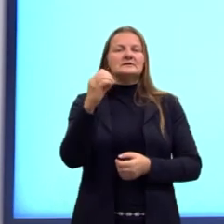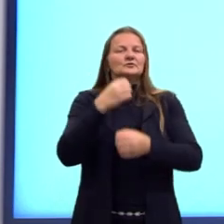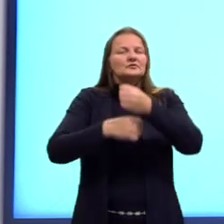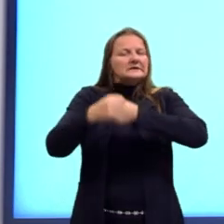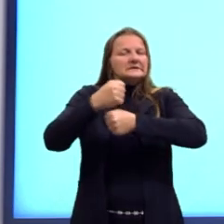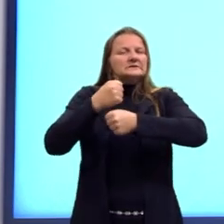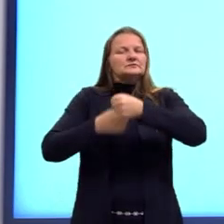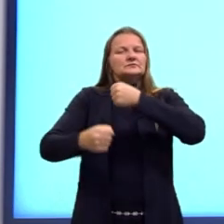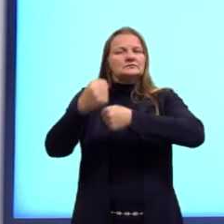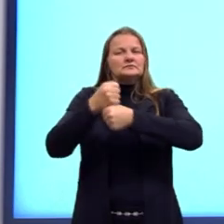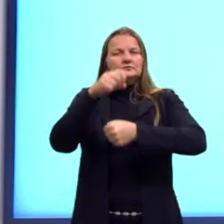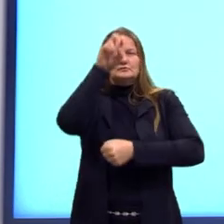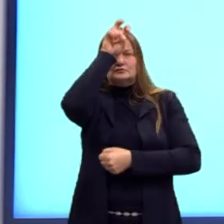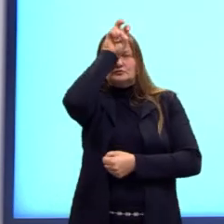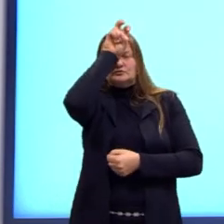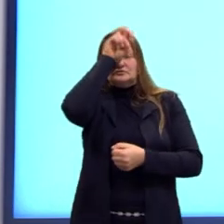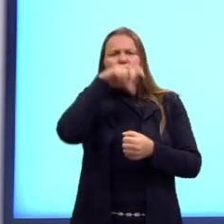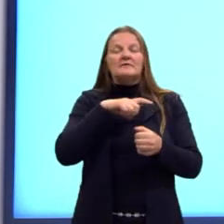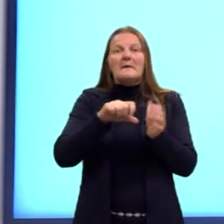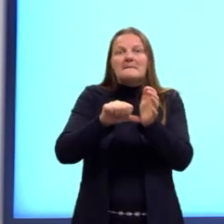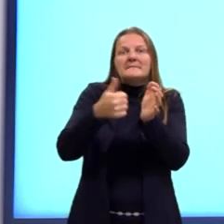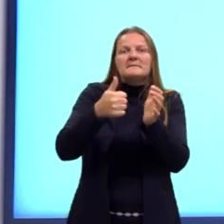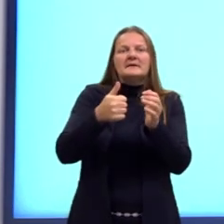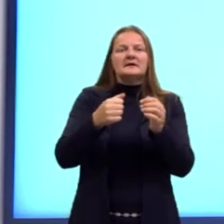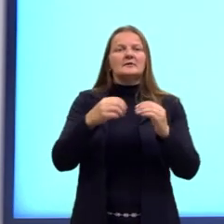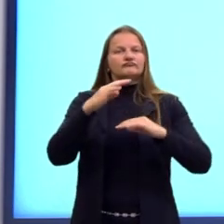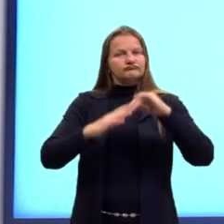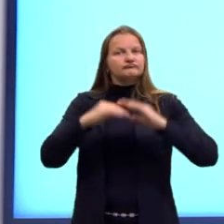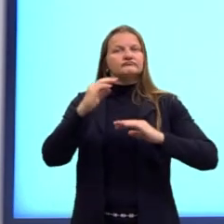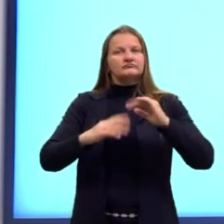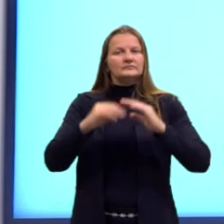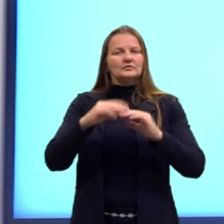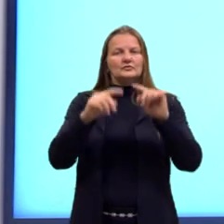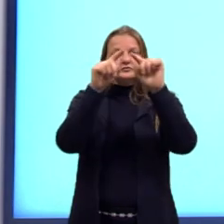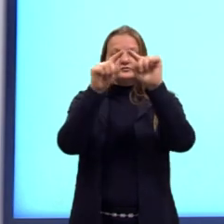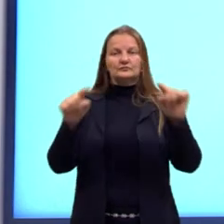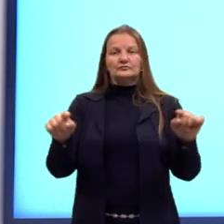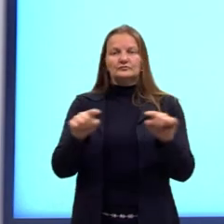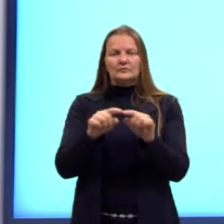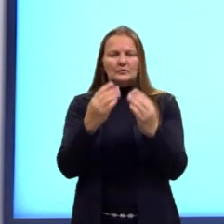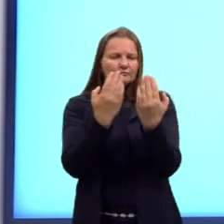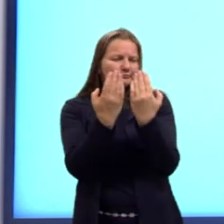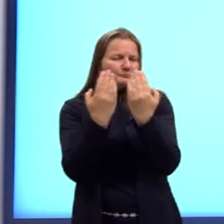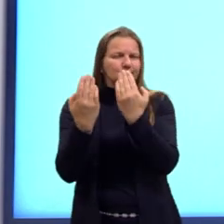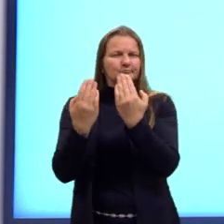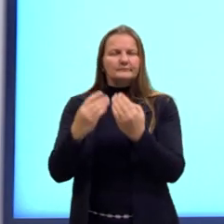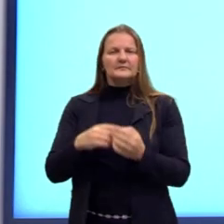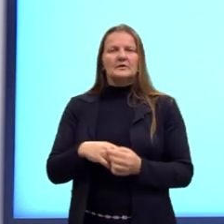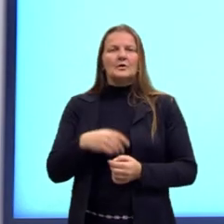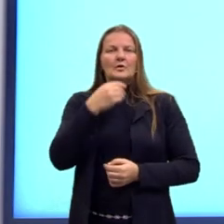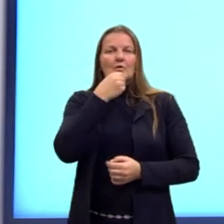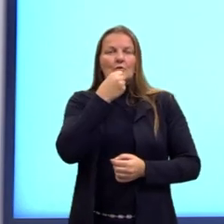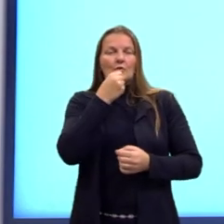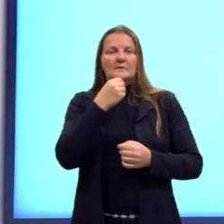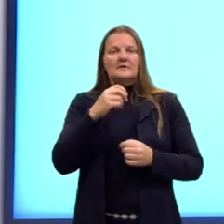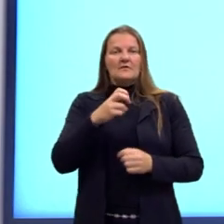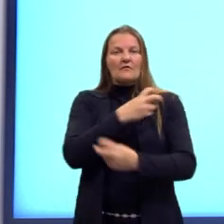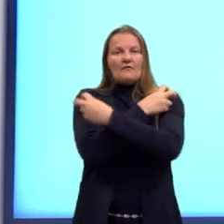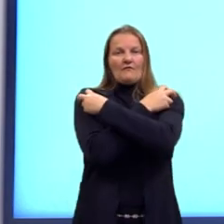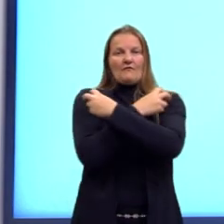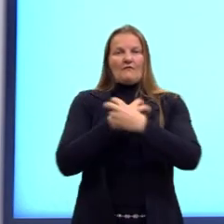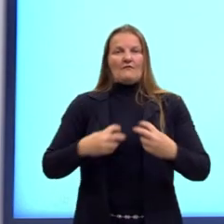no Egito teve ser a primeira aplicação da semelhança de triângulos a pedido de um mensageiro do faraó